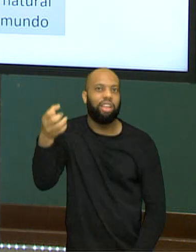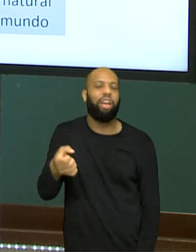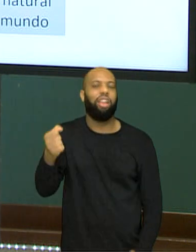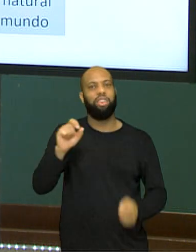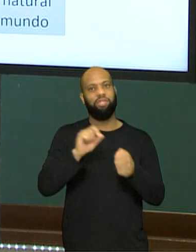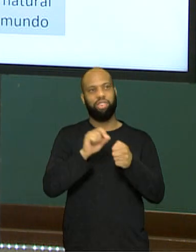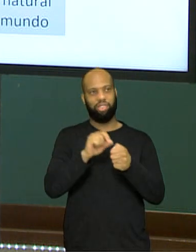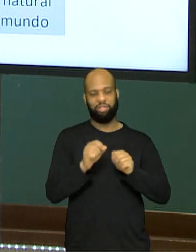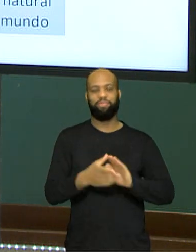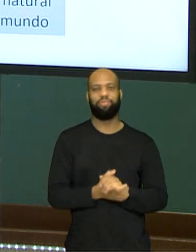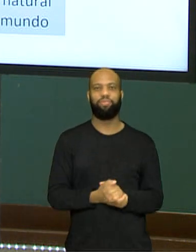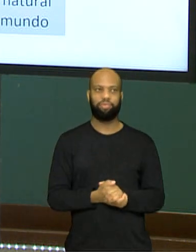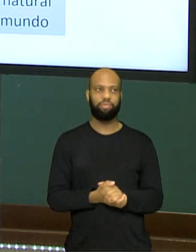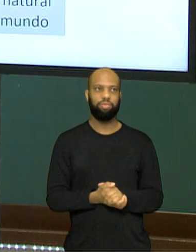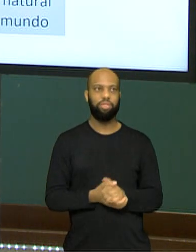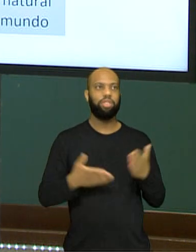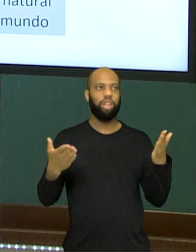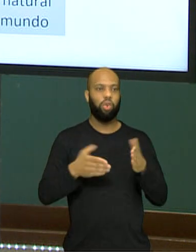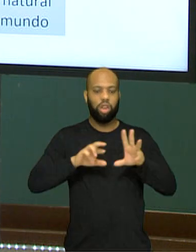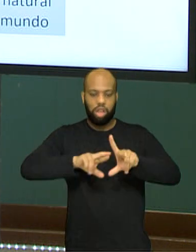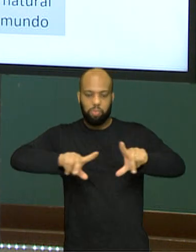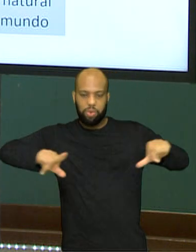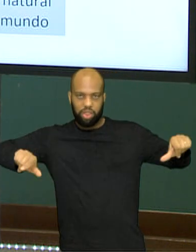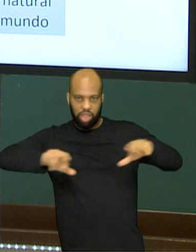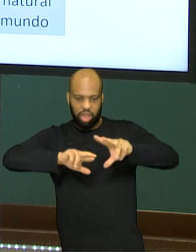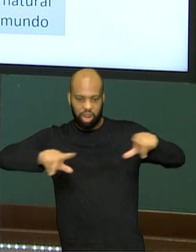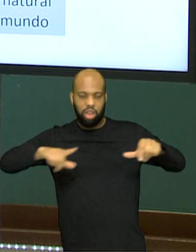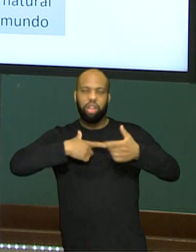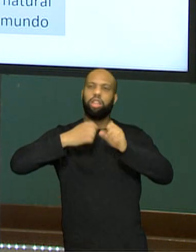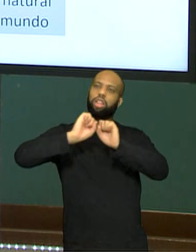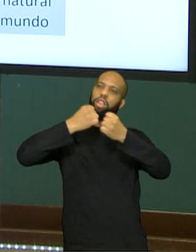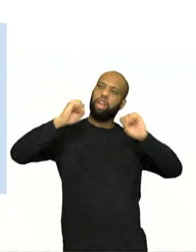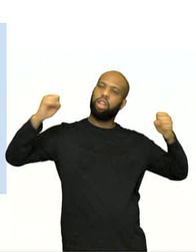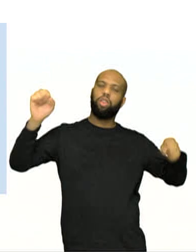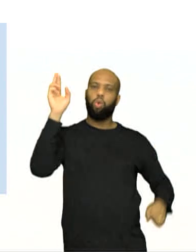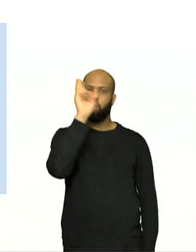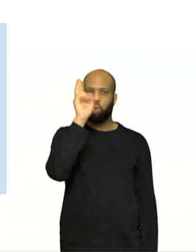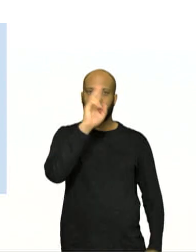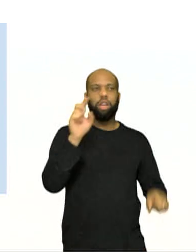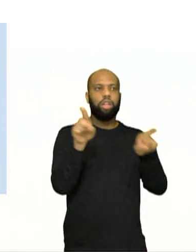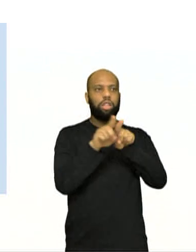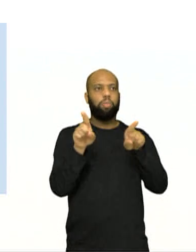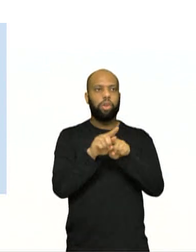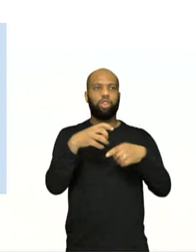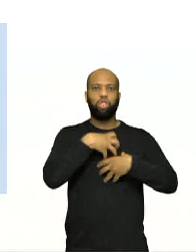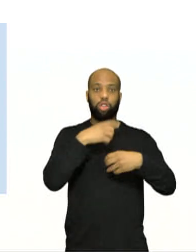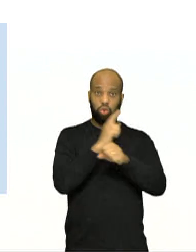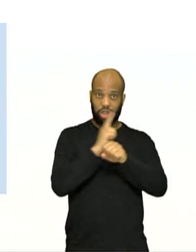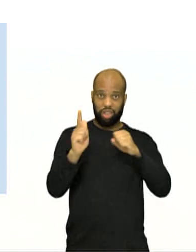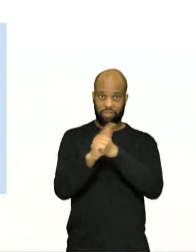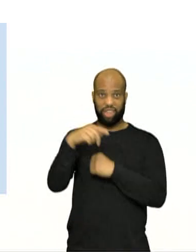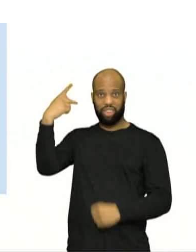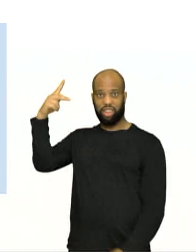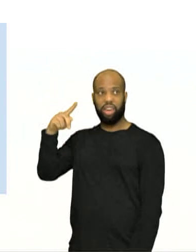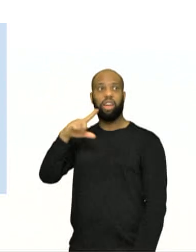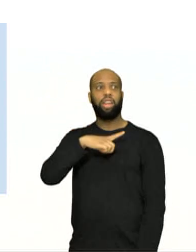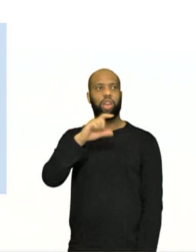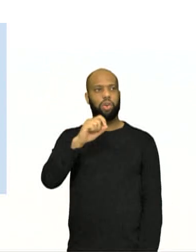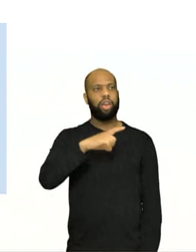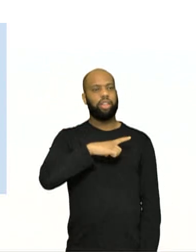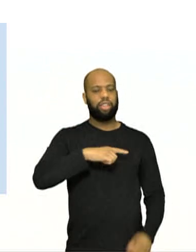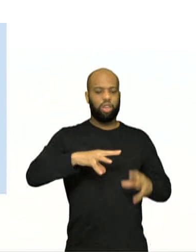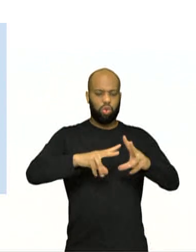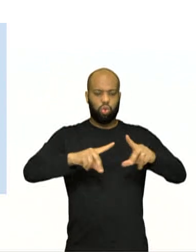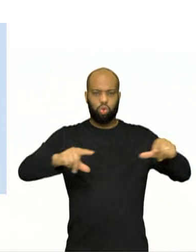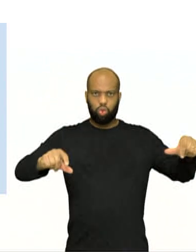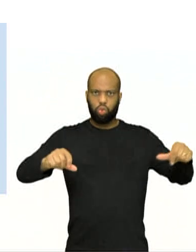Sobre os recursos minerais, a vastidão do território russo e a variada formação geológica são responsáveis pela presença de um rico